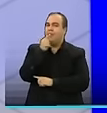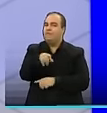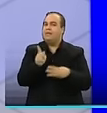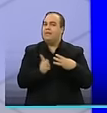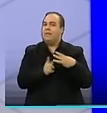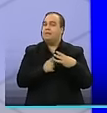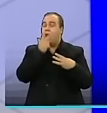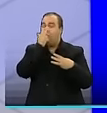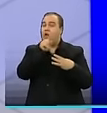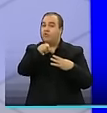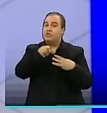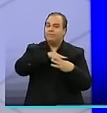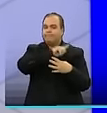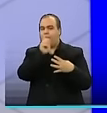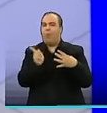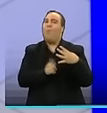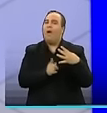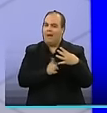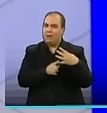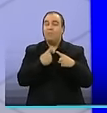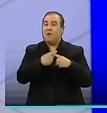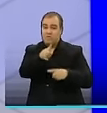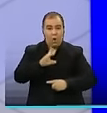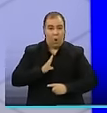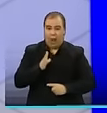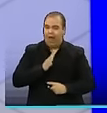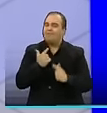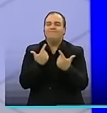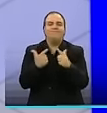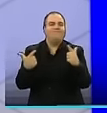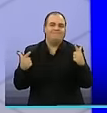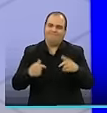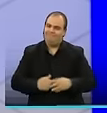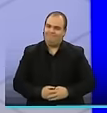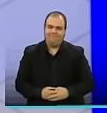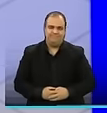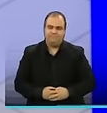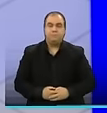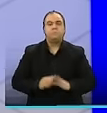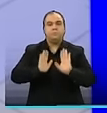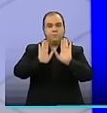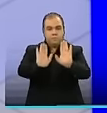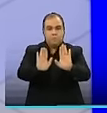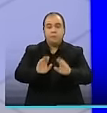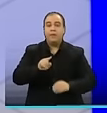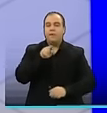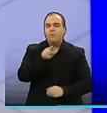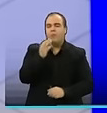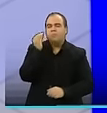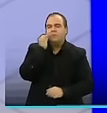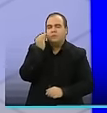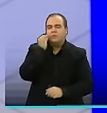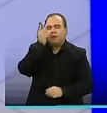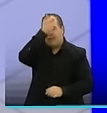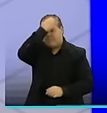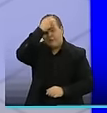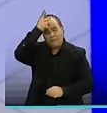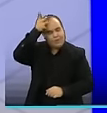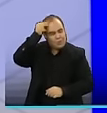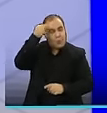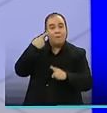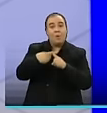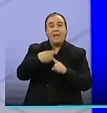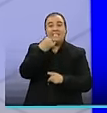terceiro, mas você vai terminar em quarto, já que você está sendo um grande covarde. É o seguinte, dá um jeito de ganhar essa prefeitura, porque se eu ganhar, você vai